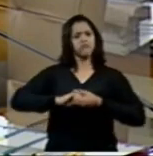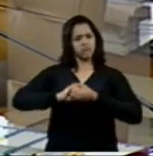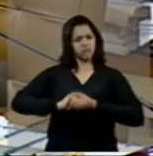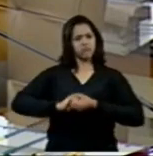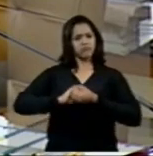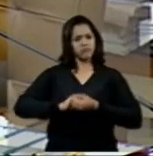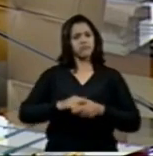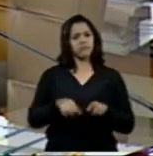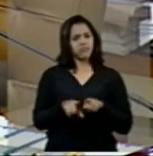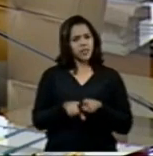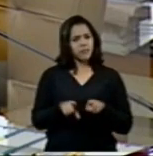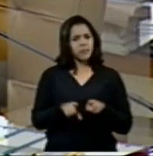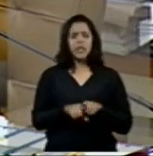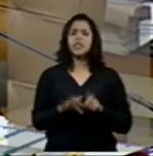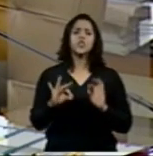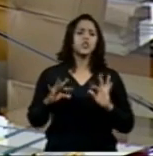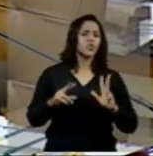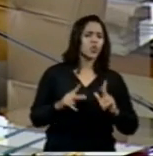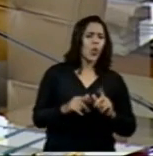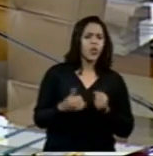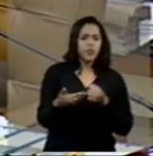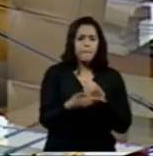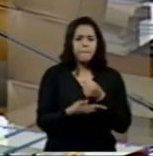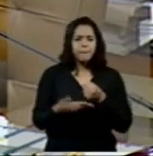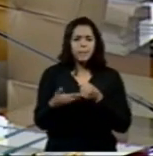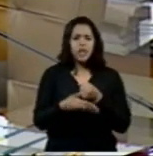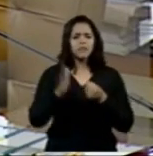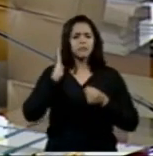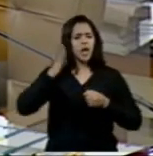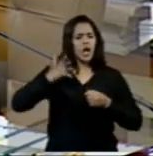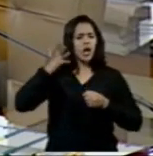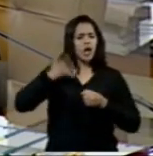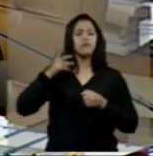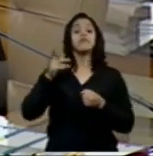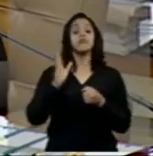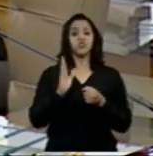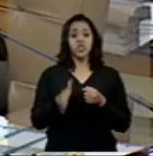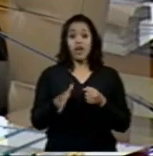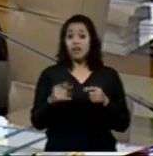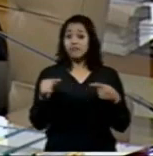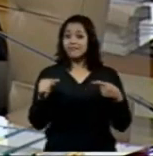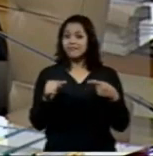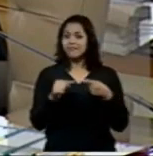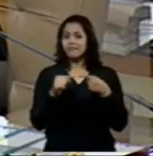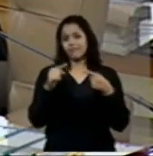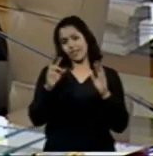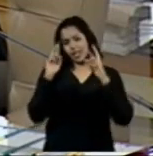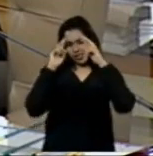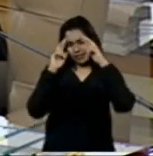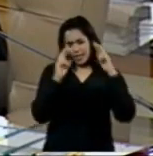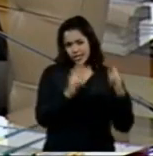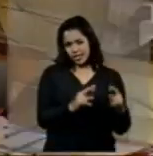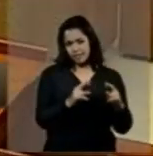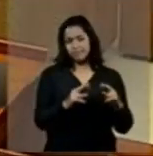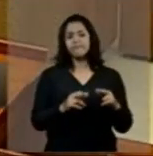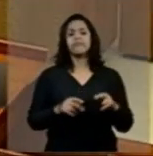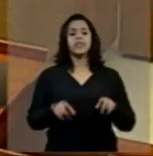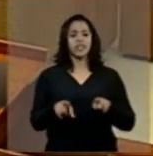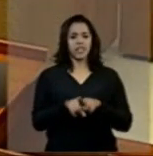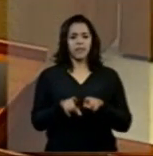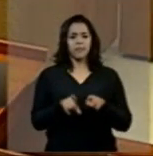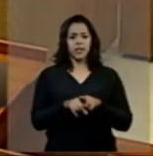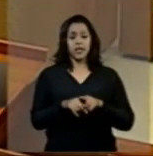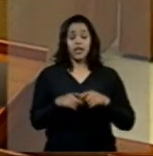especialmente. Todas as teses defendidas, do meu ponto de vista, estão, com devido respeito, a merecer